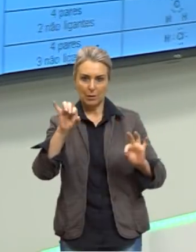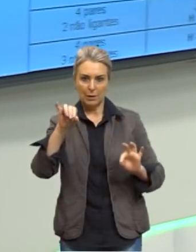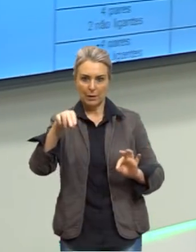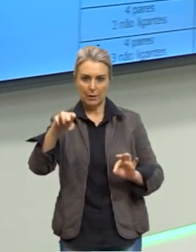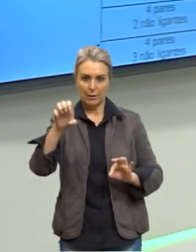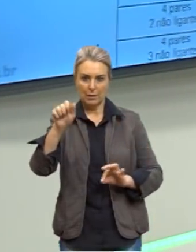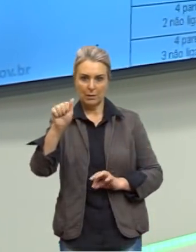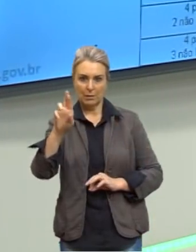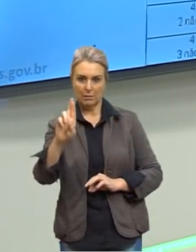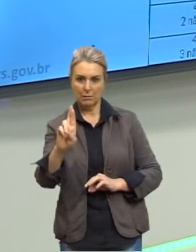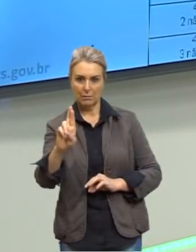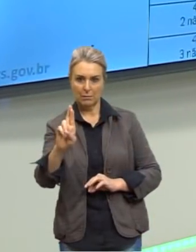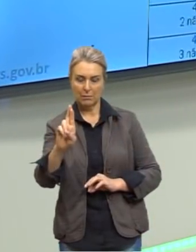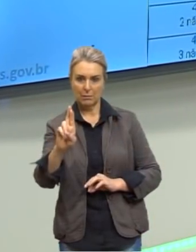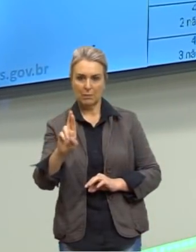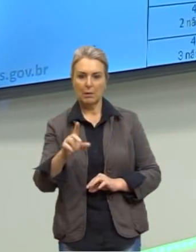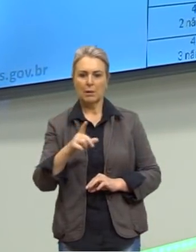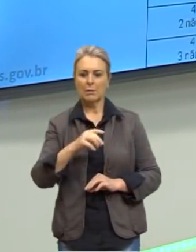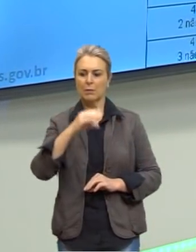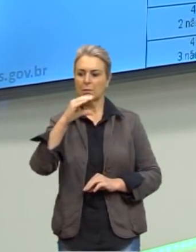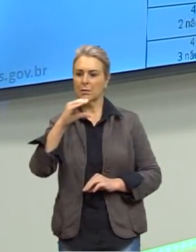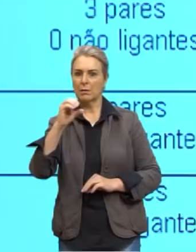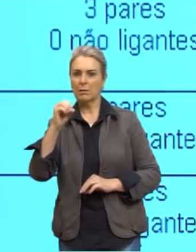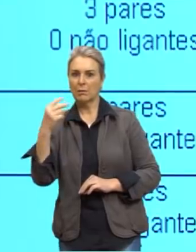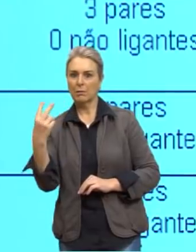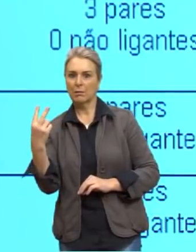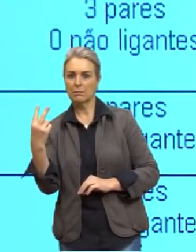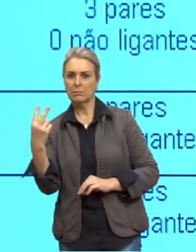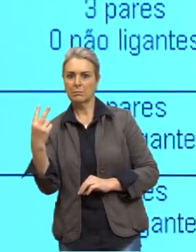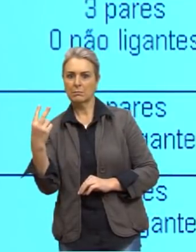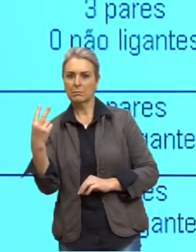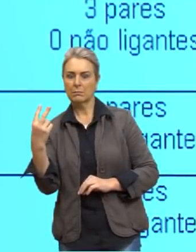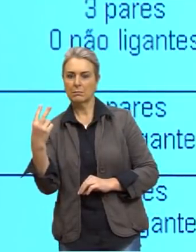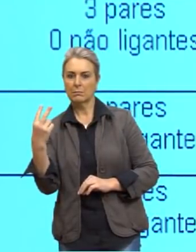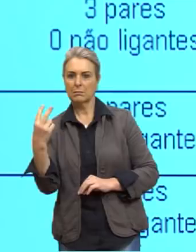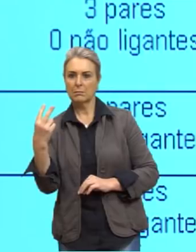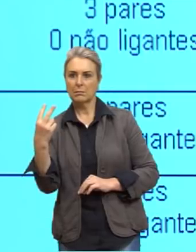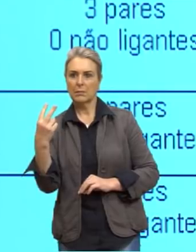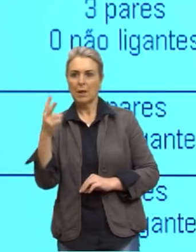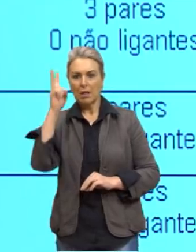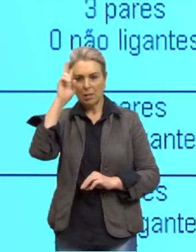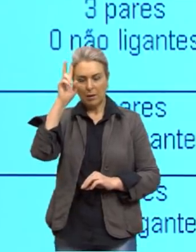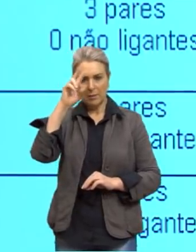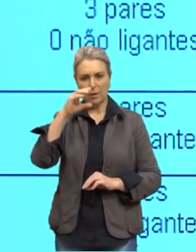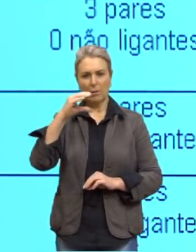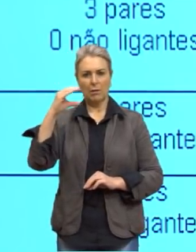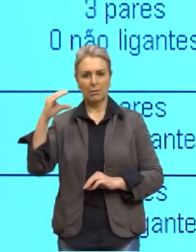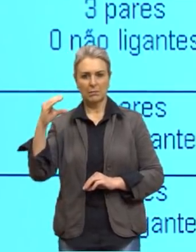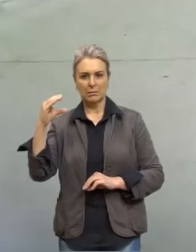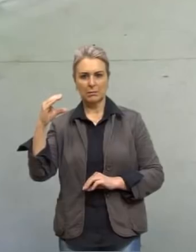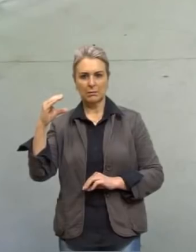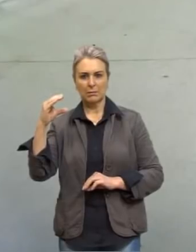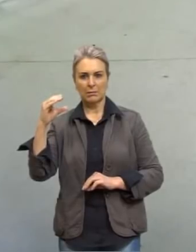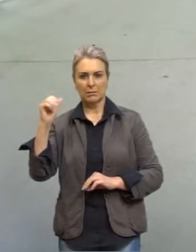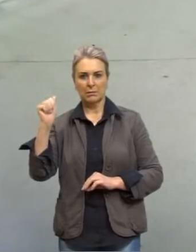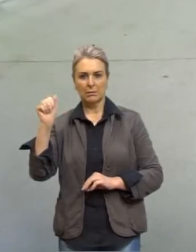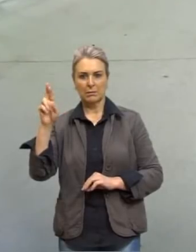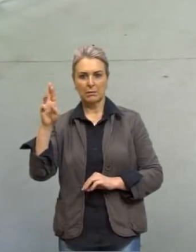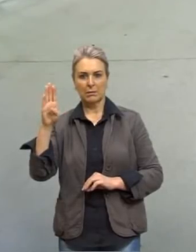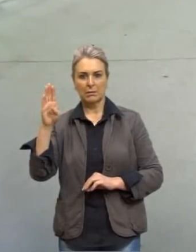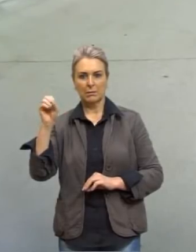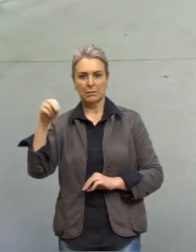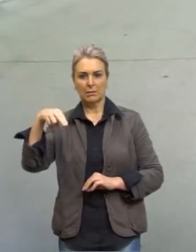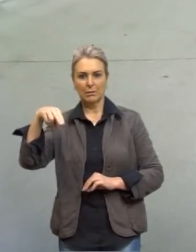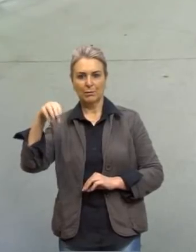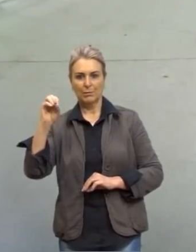aqui eu tenho o co2 o seu dois lembra que o carbono olha só vamos olhar